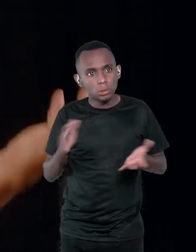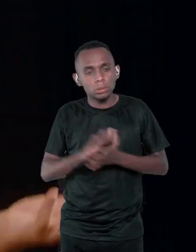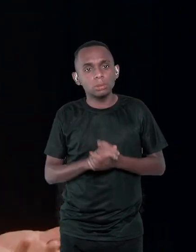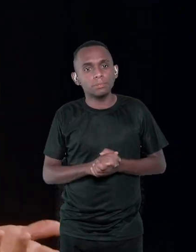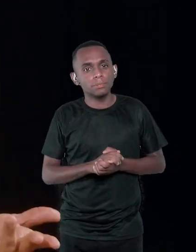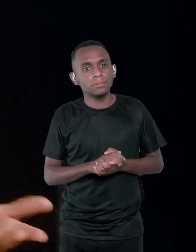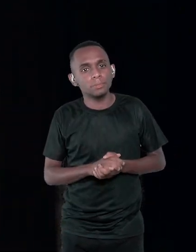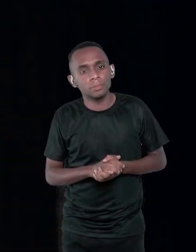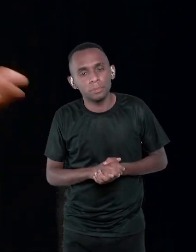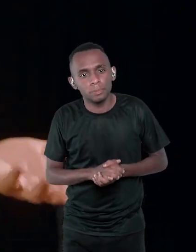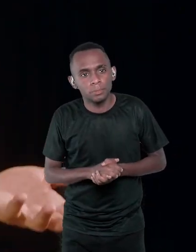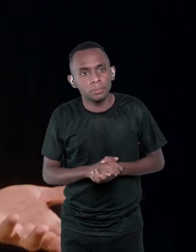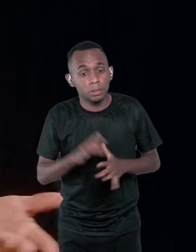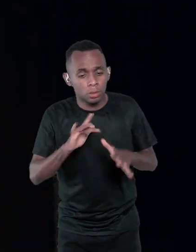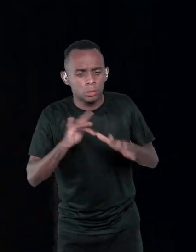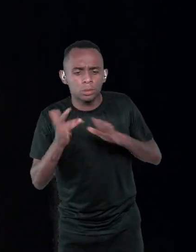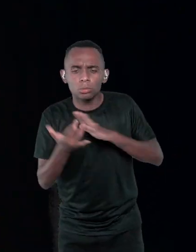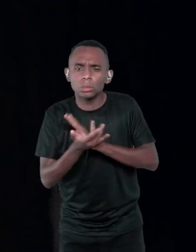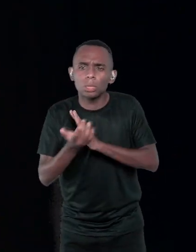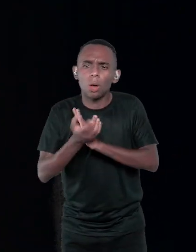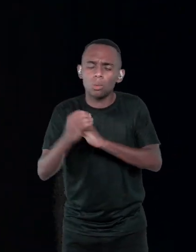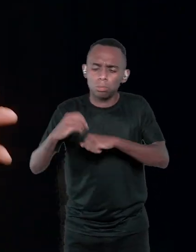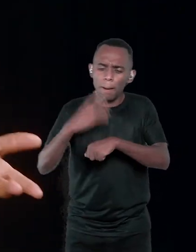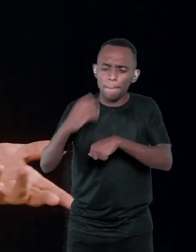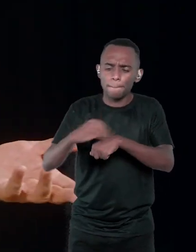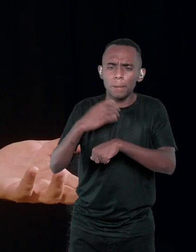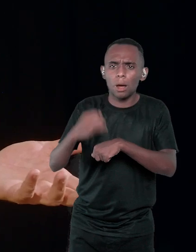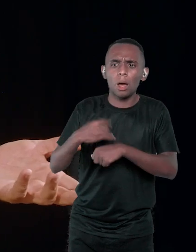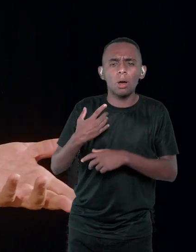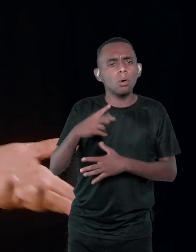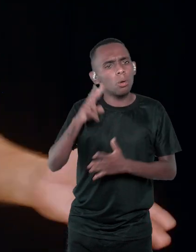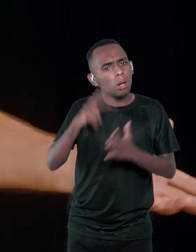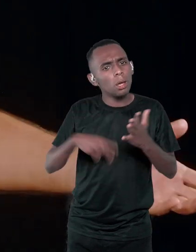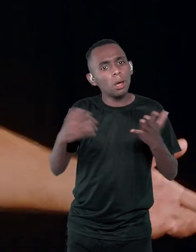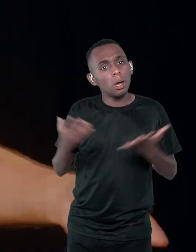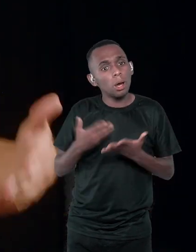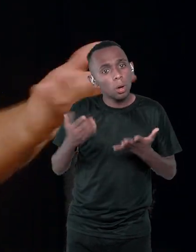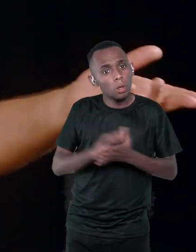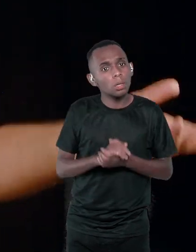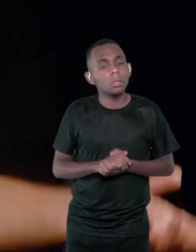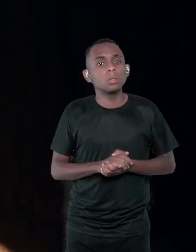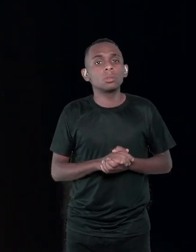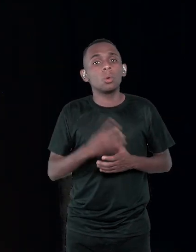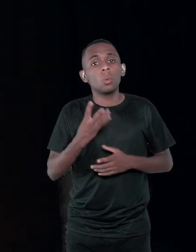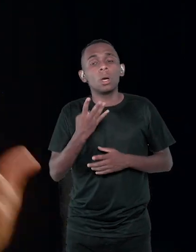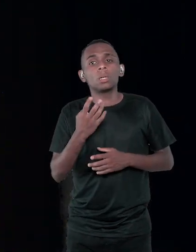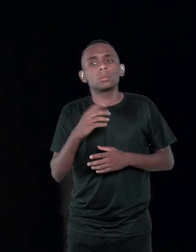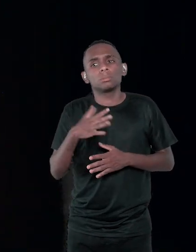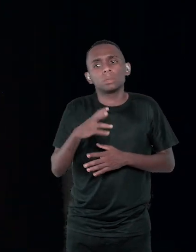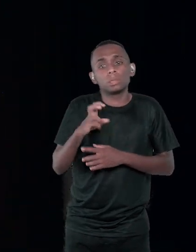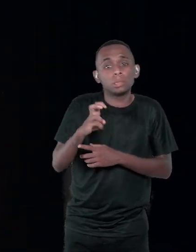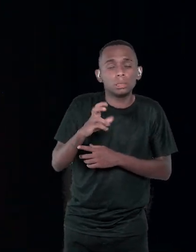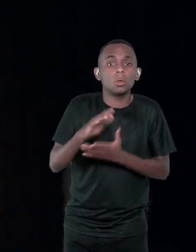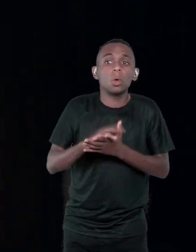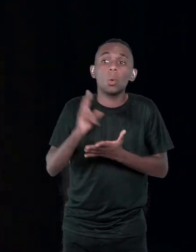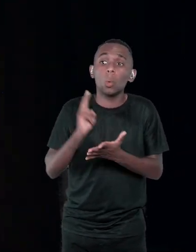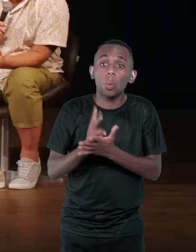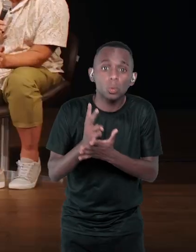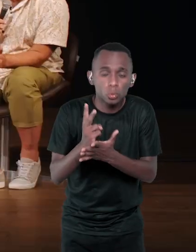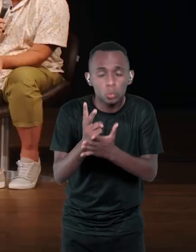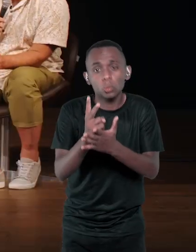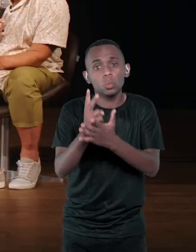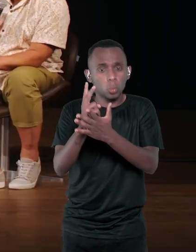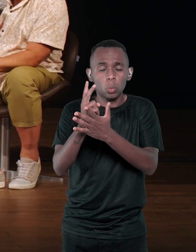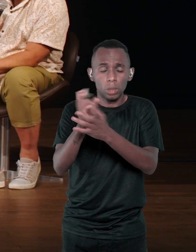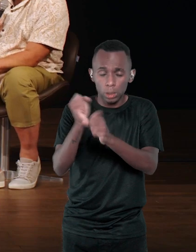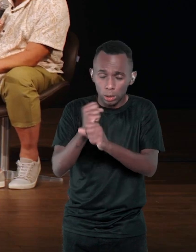coisa maravilhosa que é a rede social, fala, acabei de ler. Eu acho incrível que 5 anos depois, quase, do livro, ele continua a inspirar muitas